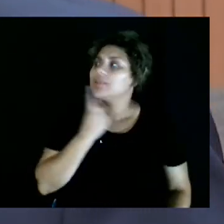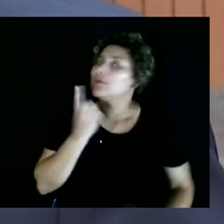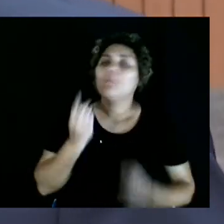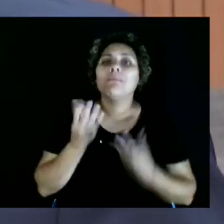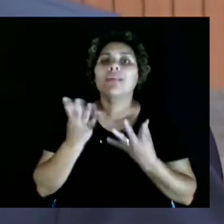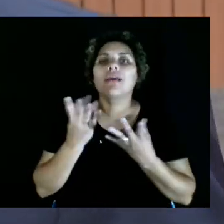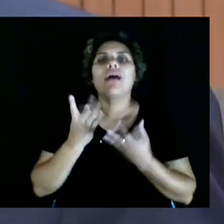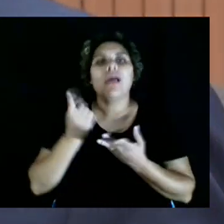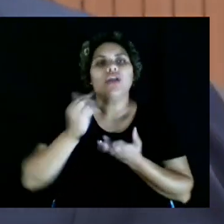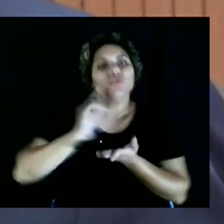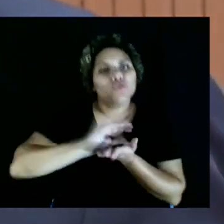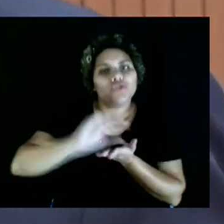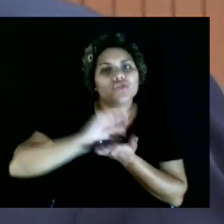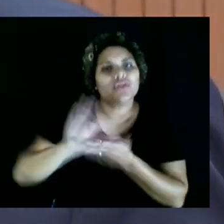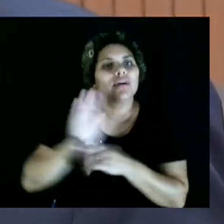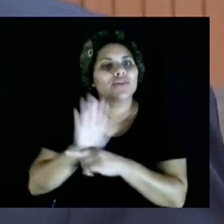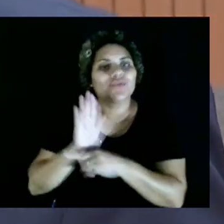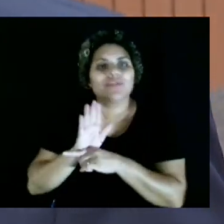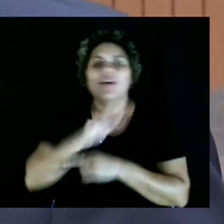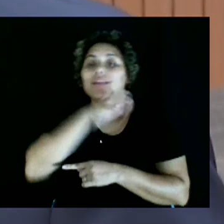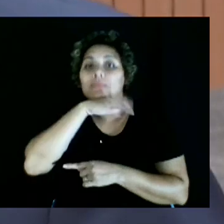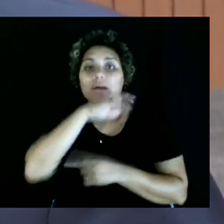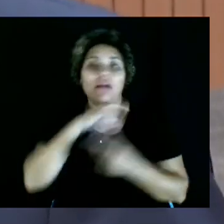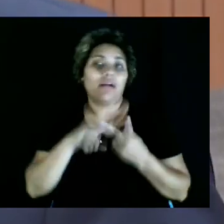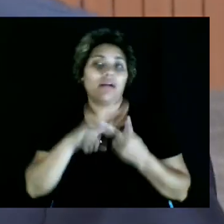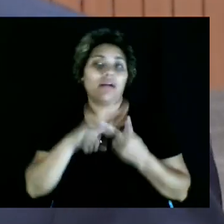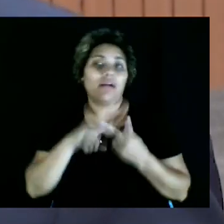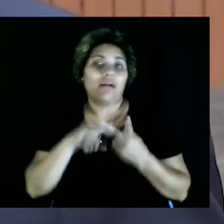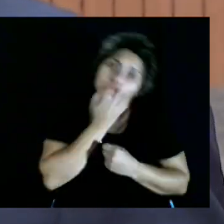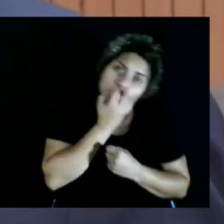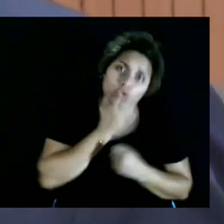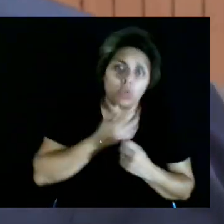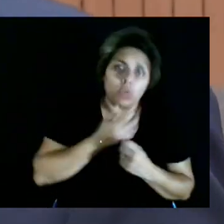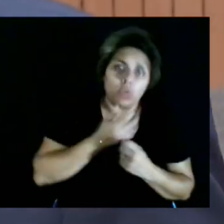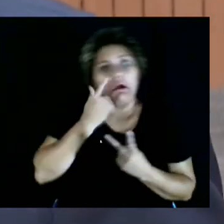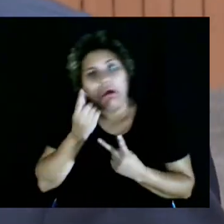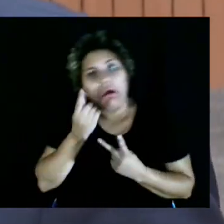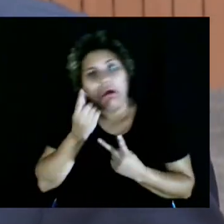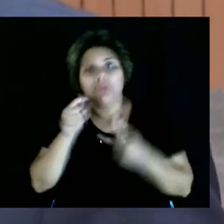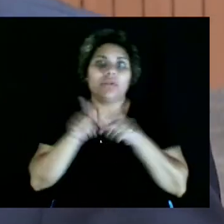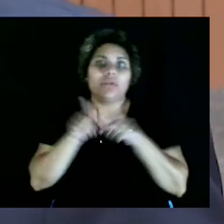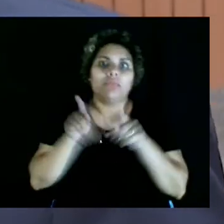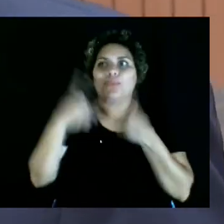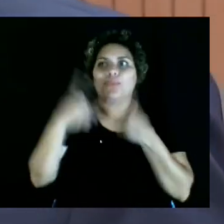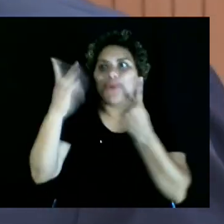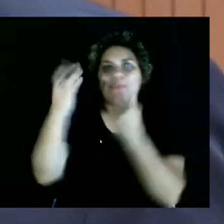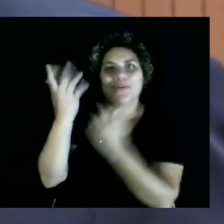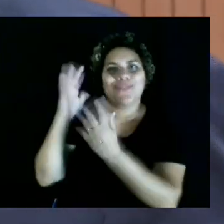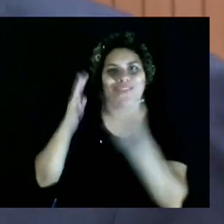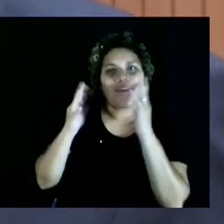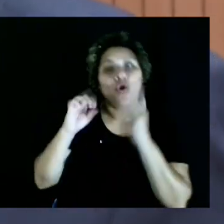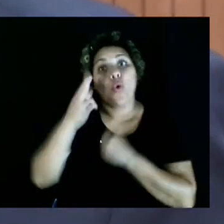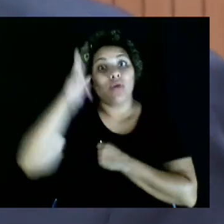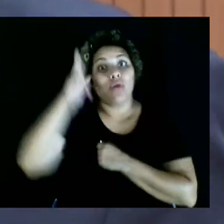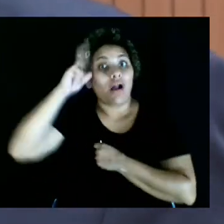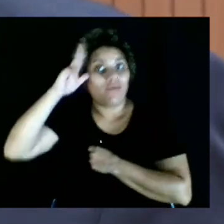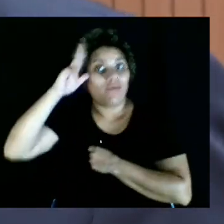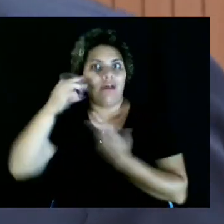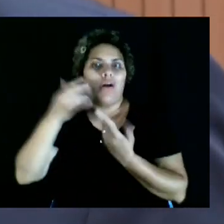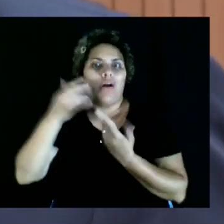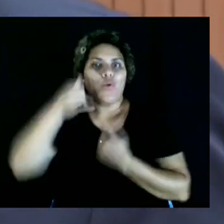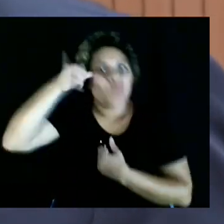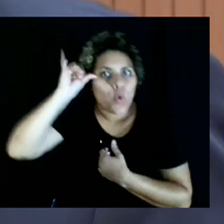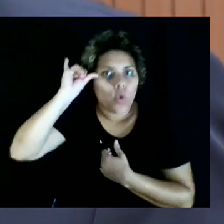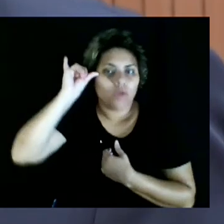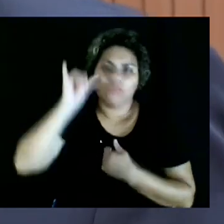animais, seja os domésticos, os cachorros, os gatos, os silvestres de grande porte também, cavalo, boi. Esse fundo é voltado